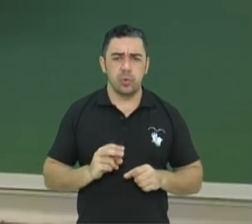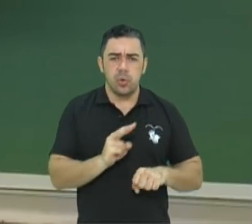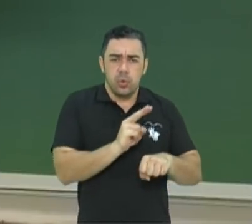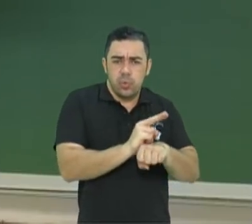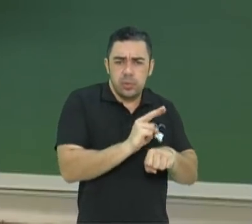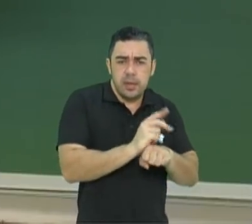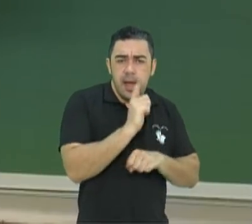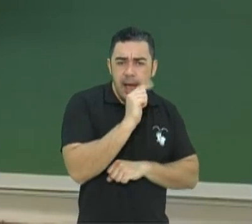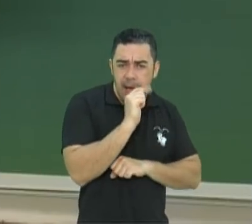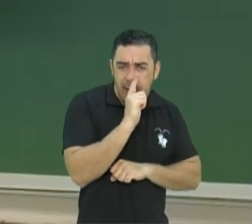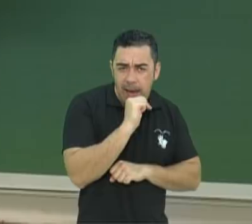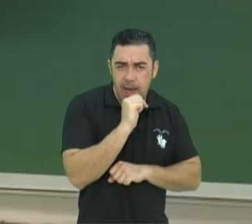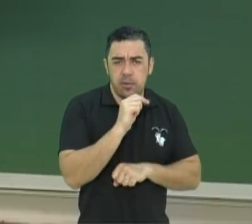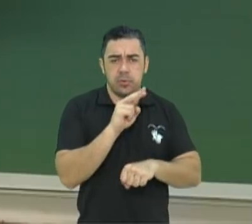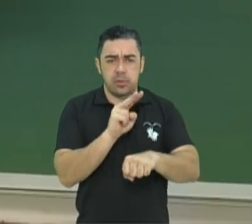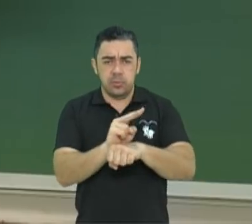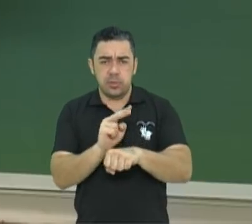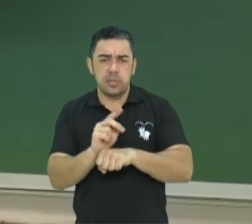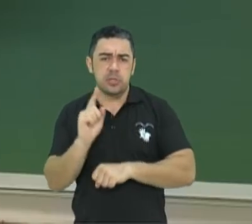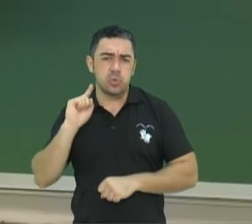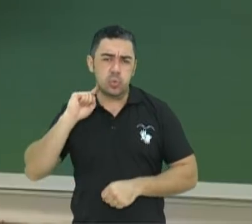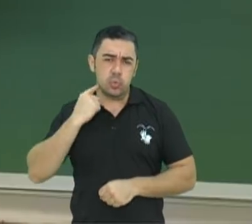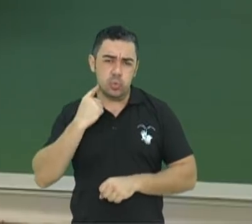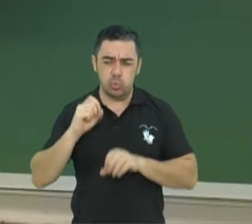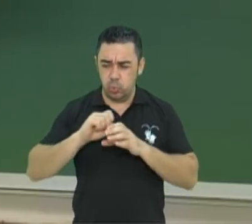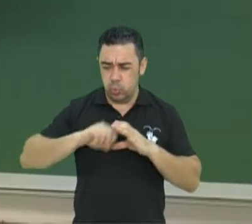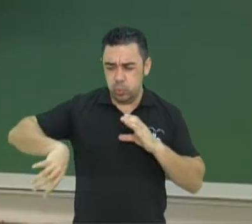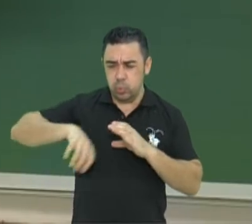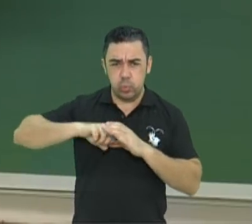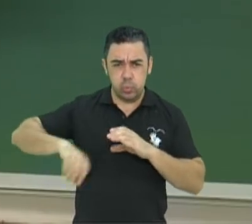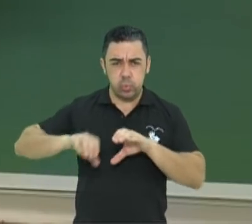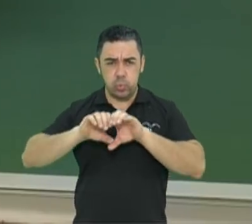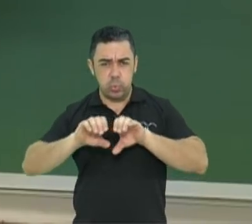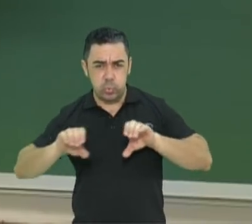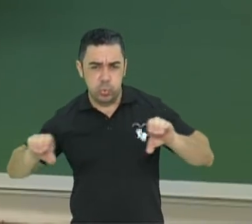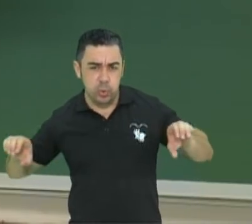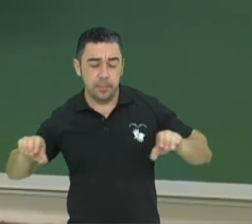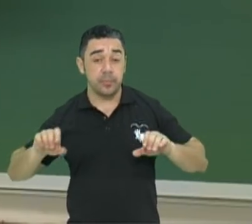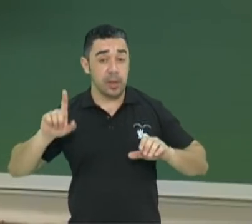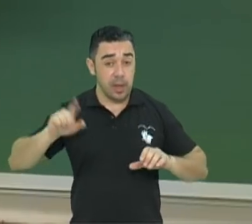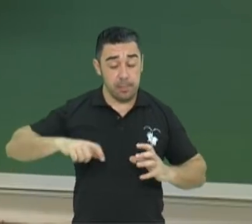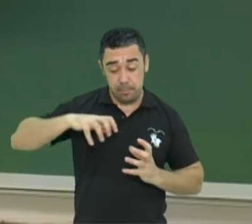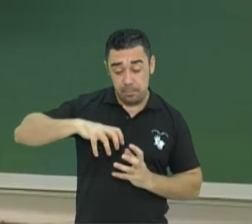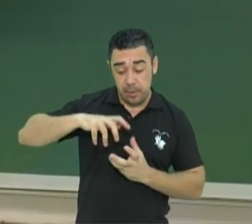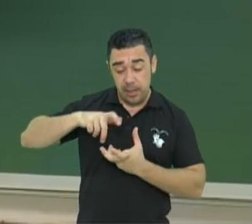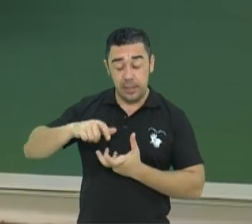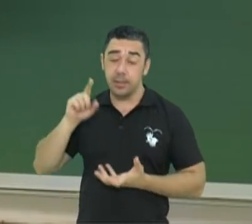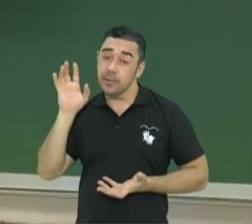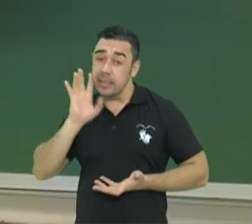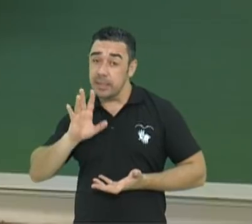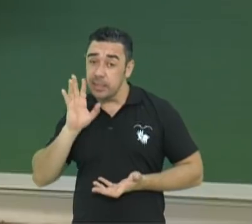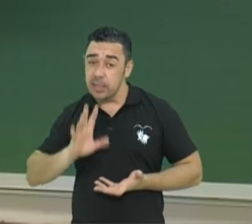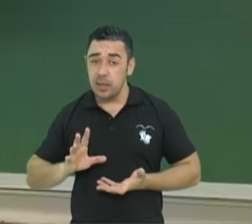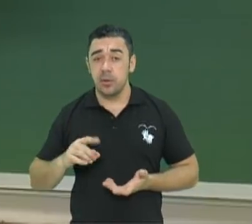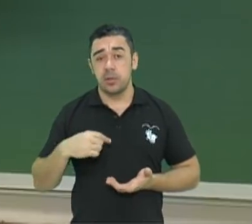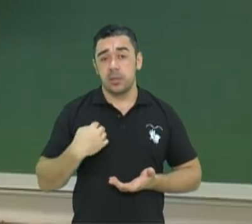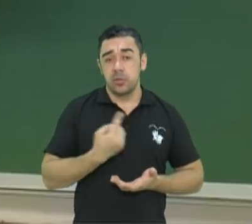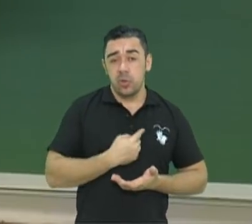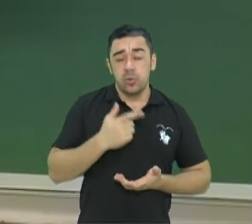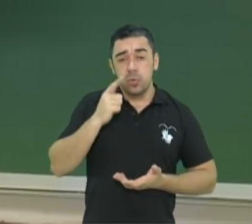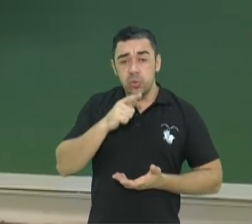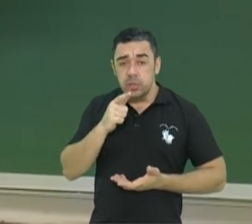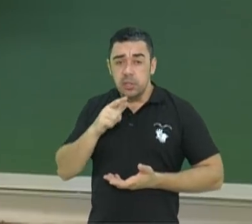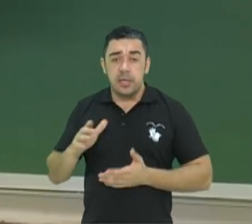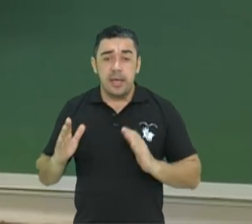de água, tratamento de esgoto, para o planeta, né, ficar legal e também para que nós recebamos